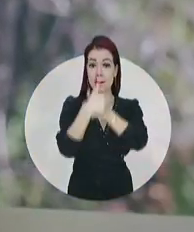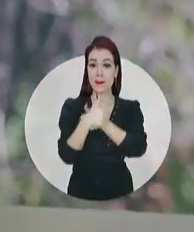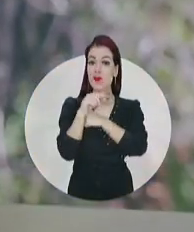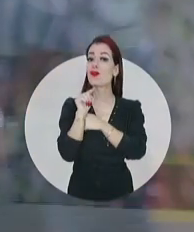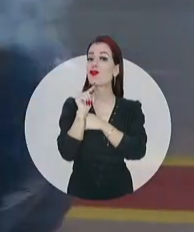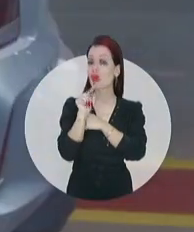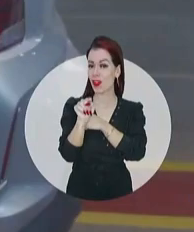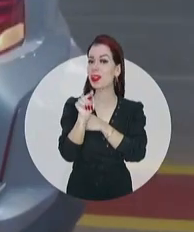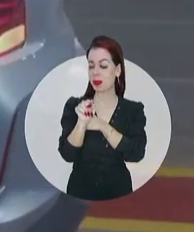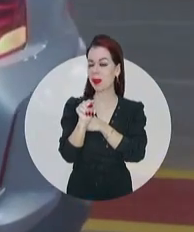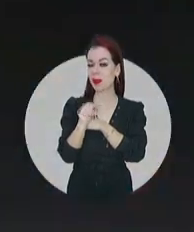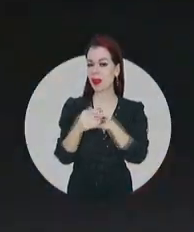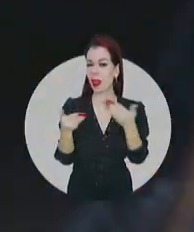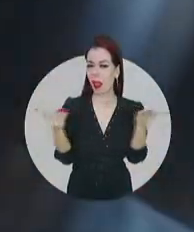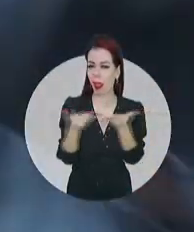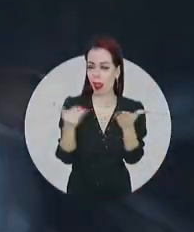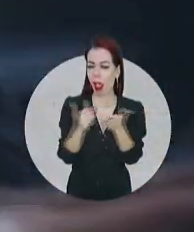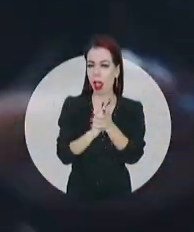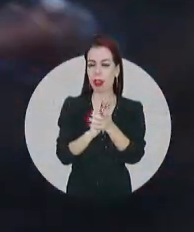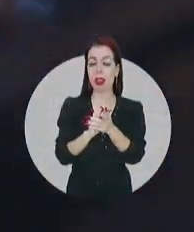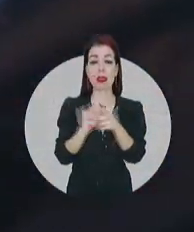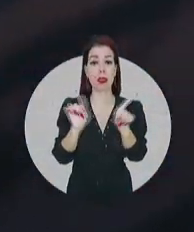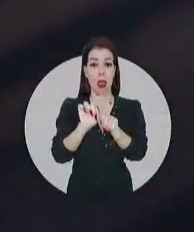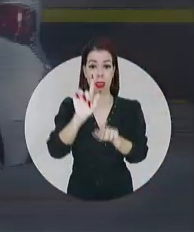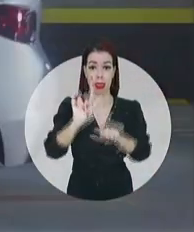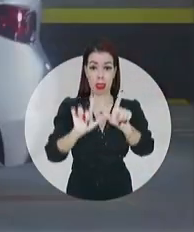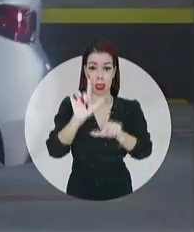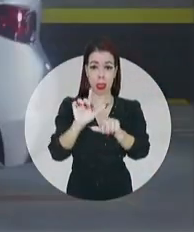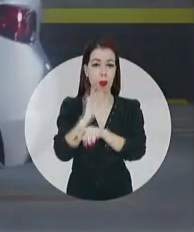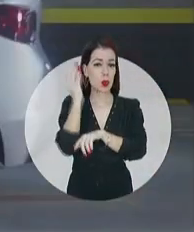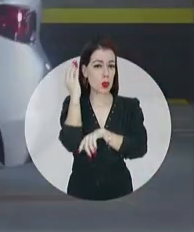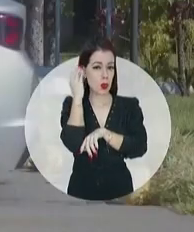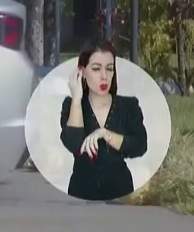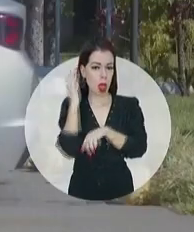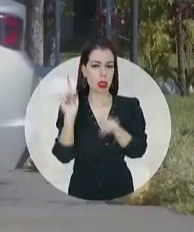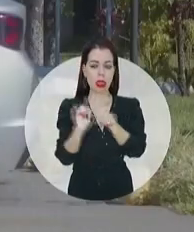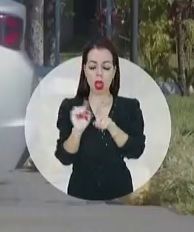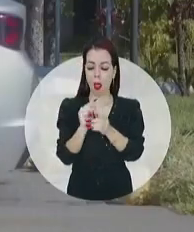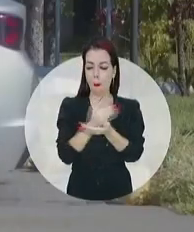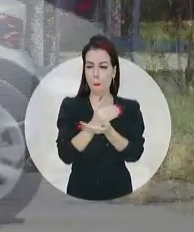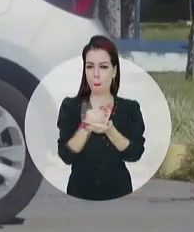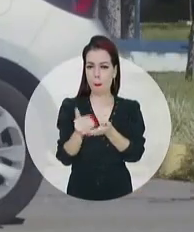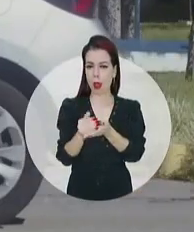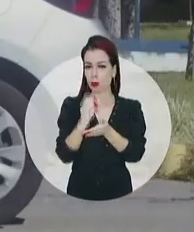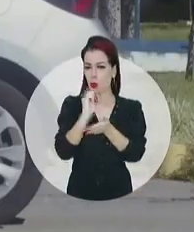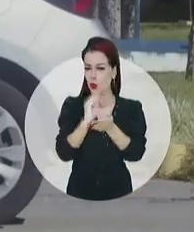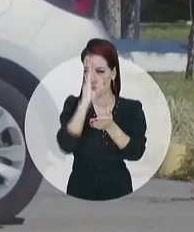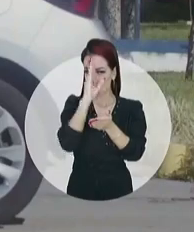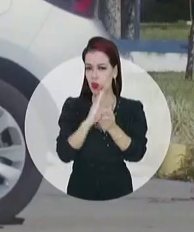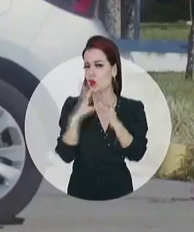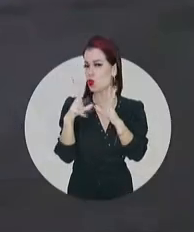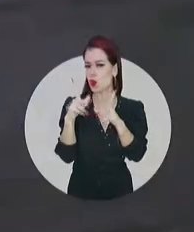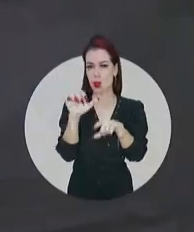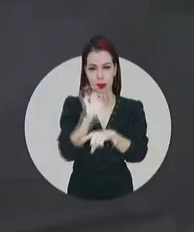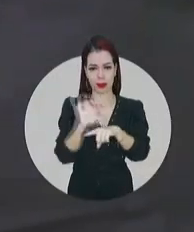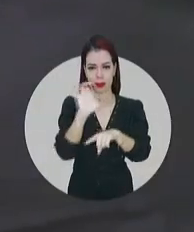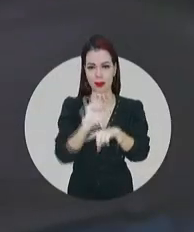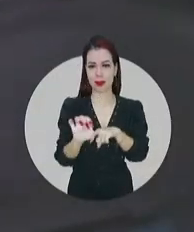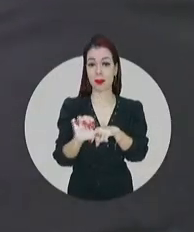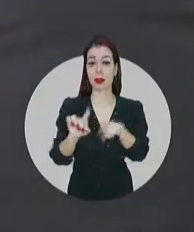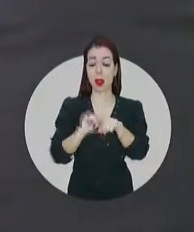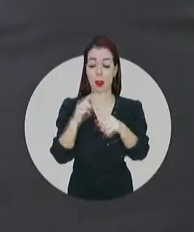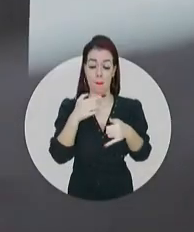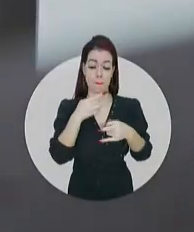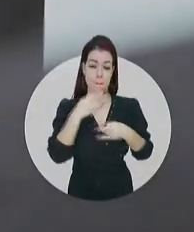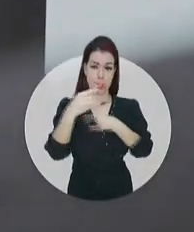ainda mais próxima de você. Agora, a TV e a Rádio Alemes estão com sinal digital aberto e gratuito para todo o